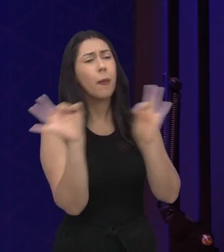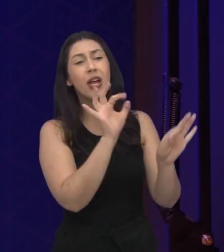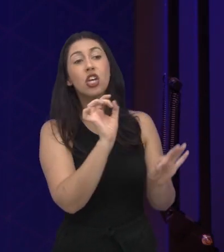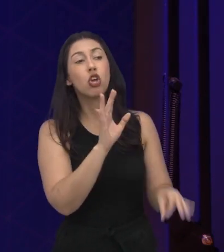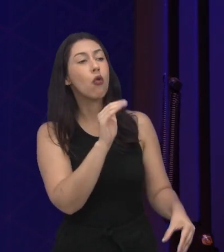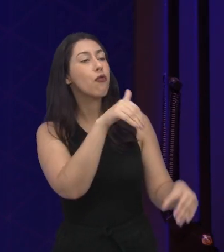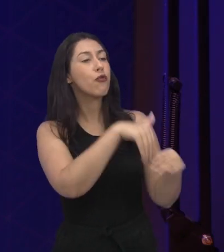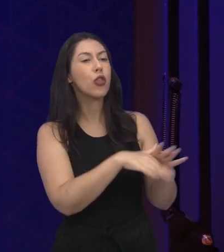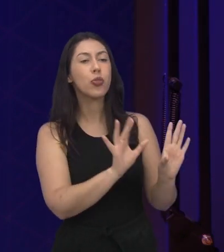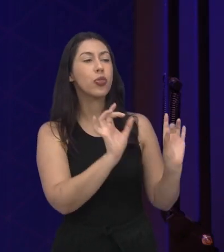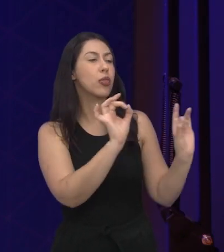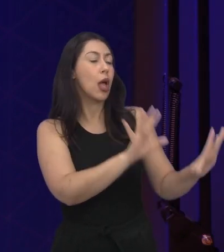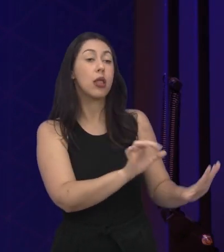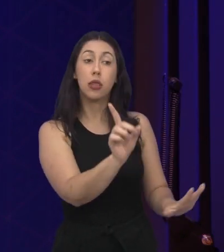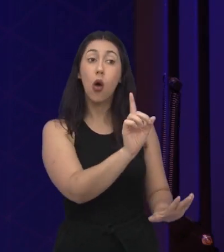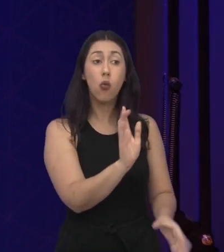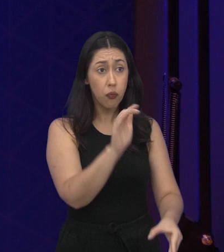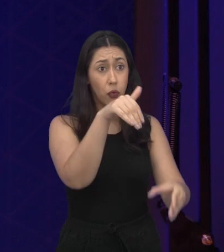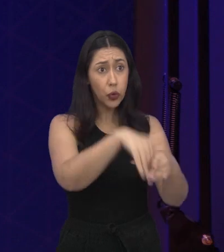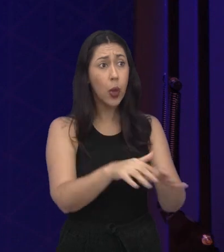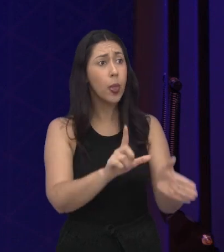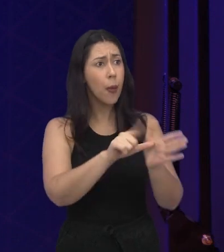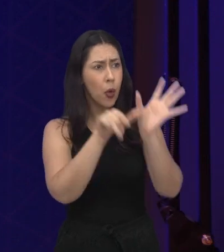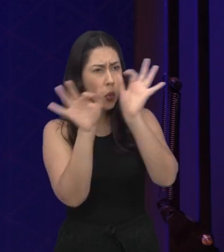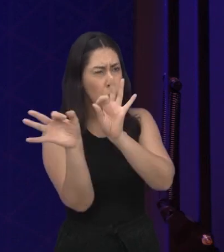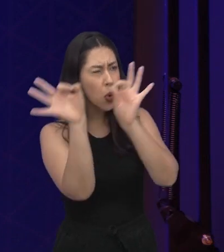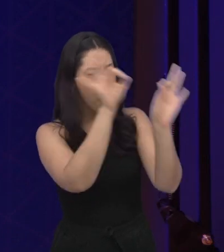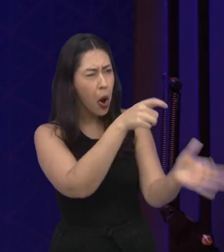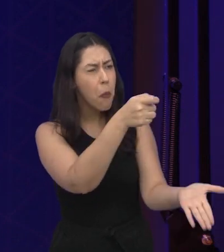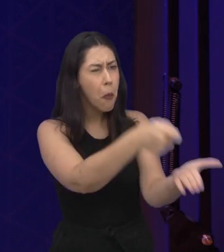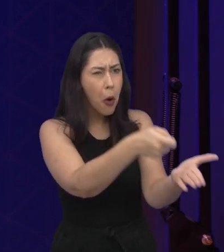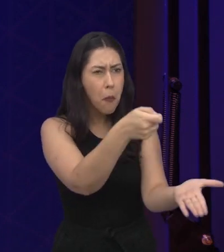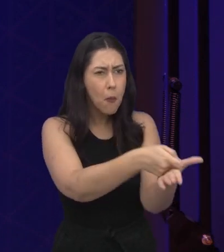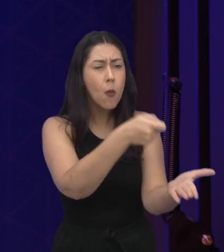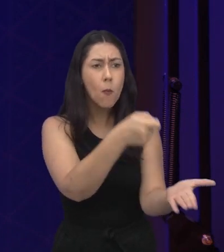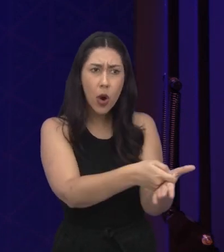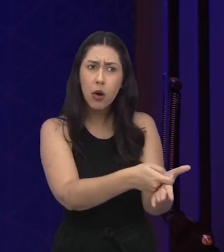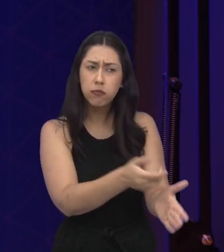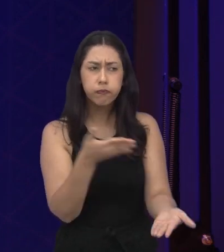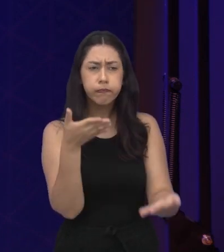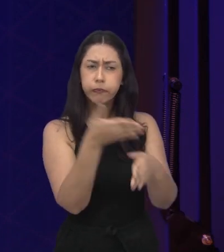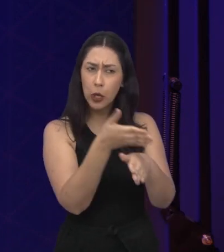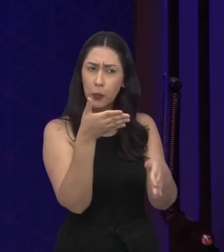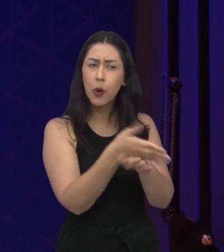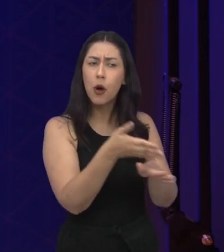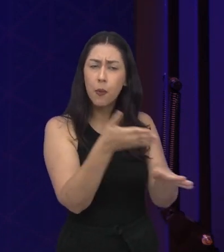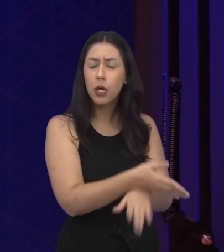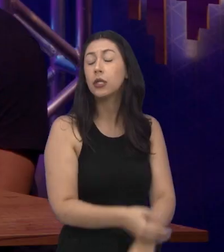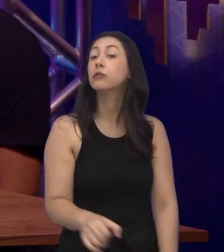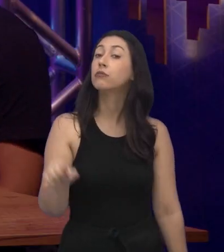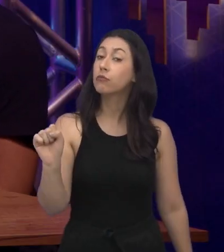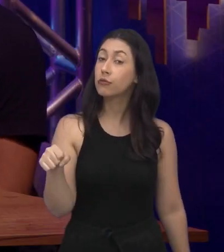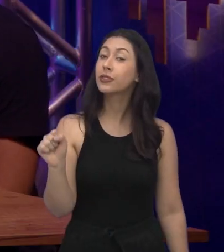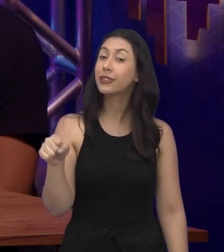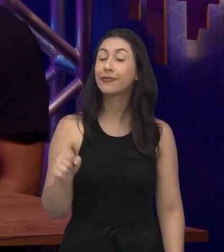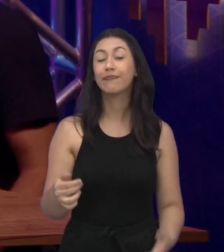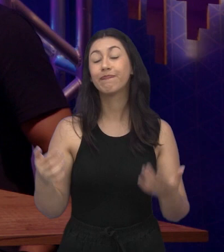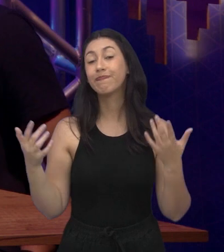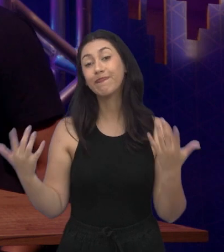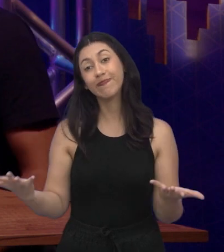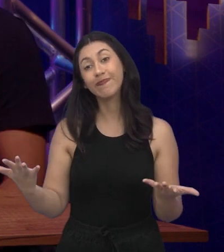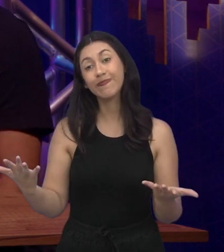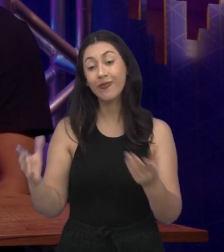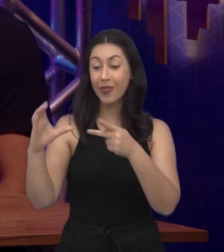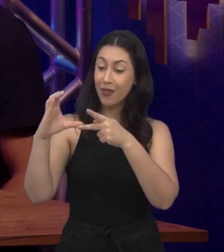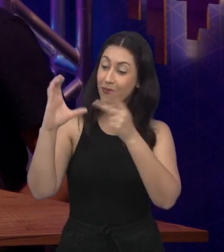só o voto, mas acompanhar o que vem sendo feito, ser mesmo, atuar como uma sociedade civil organizada, né? Exatamente. Pessoal,